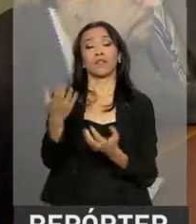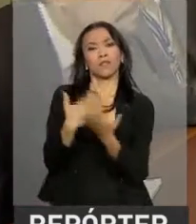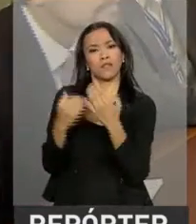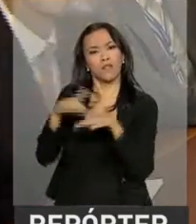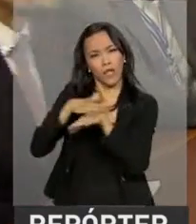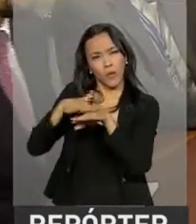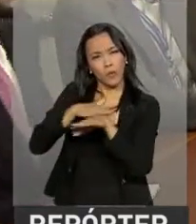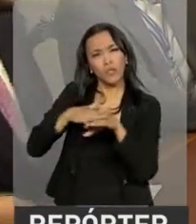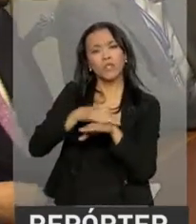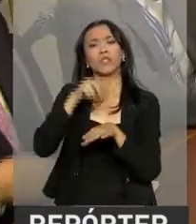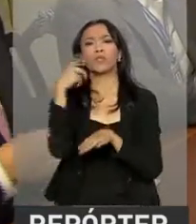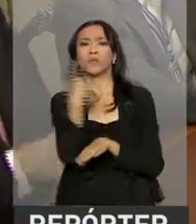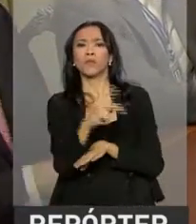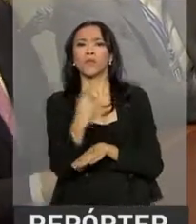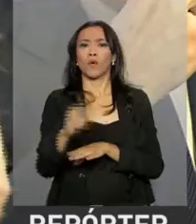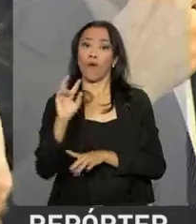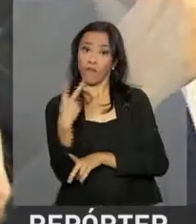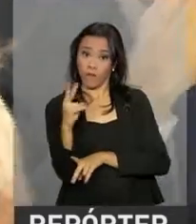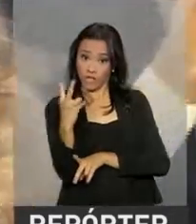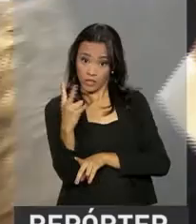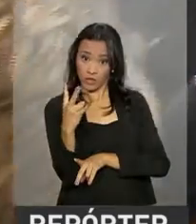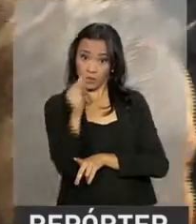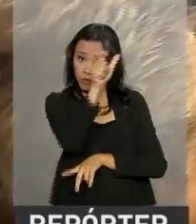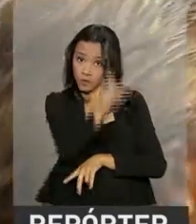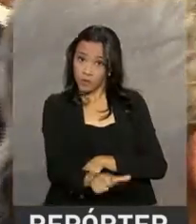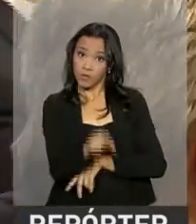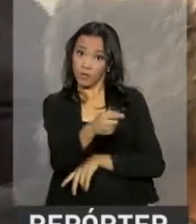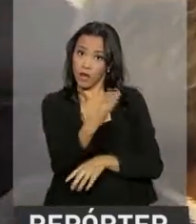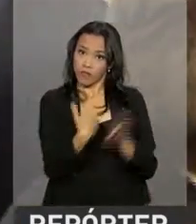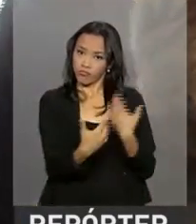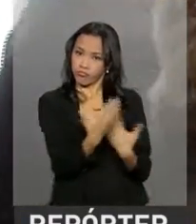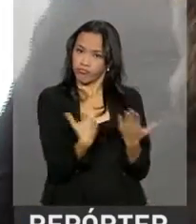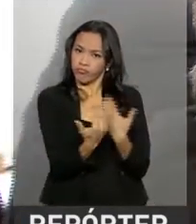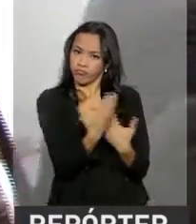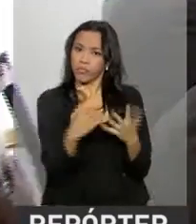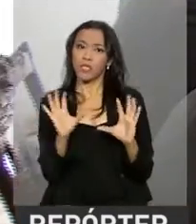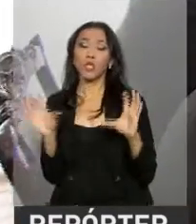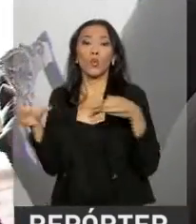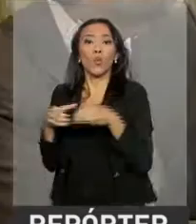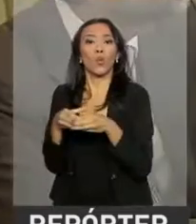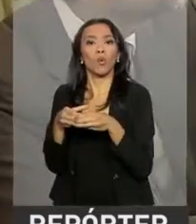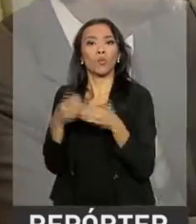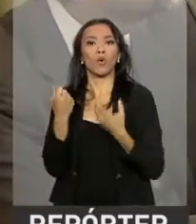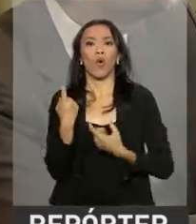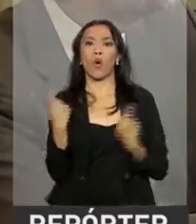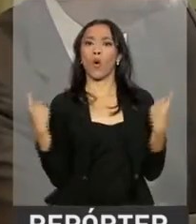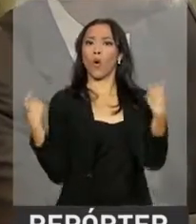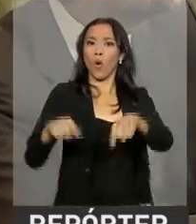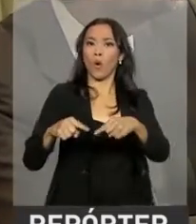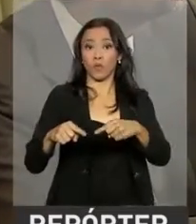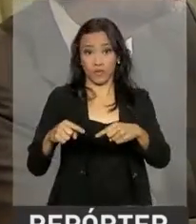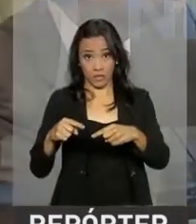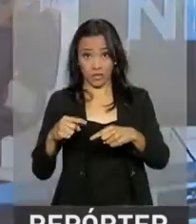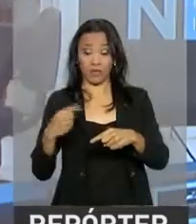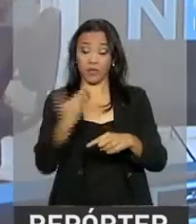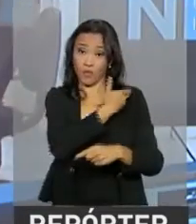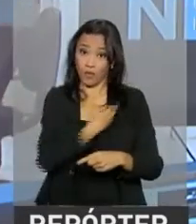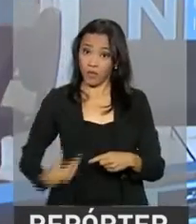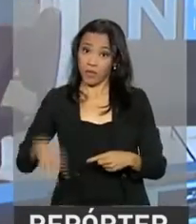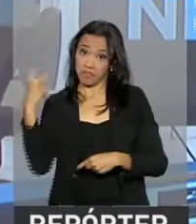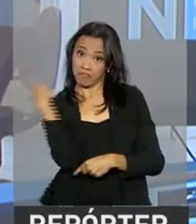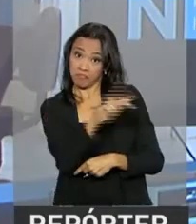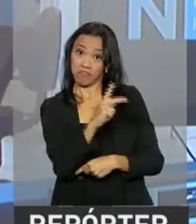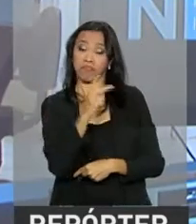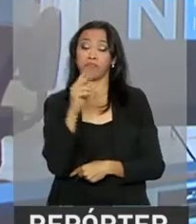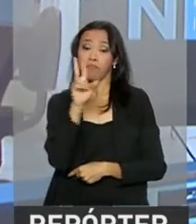Congresso venezuelano e com um exilado e coordenador político de um grupo de oposição ao governo daquele país. Depois